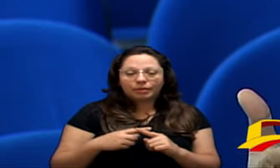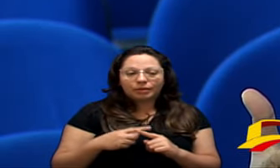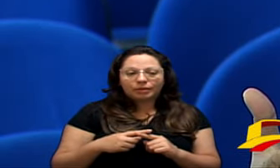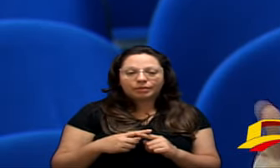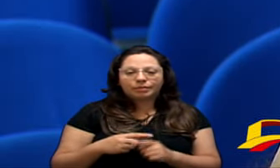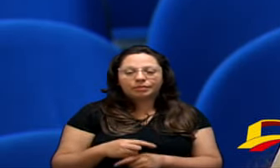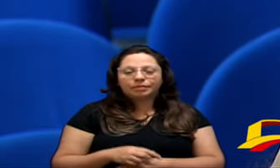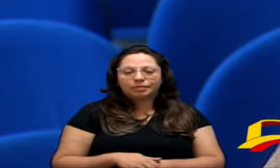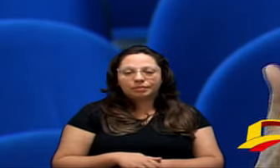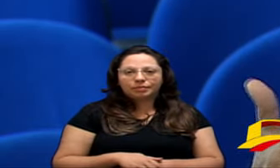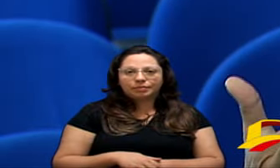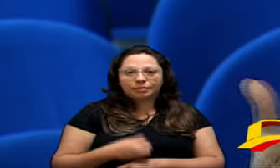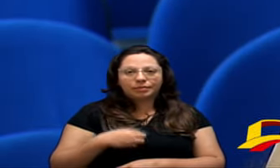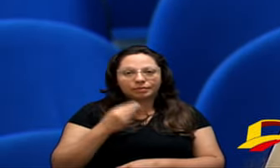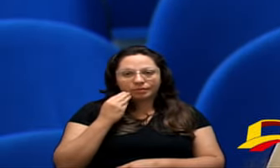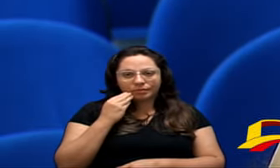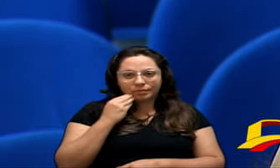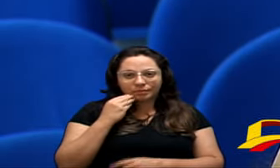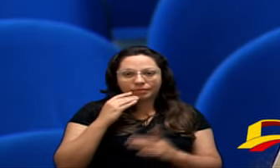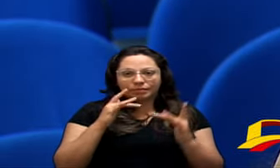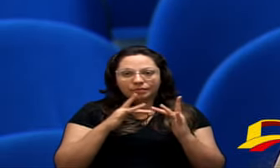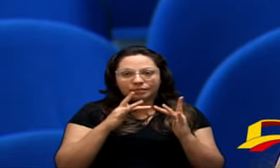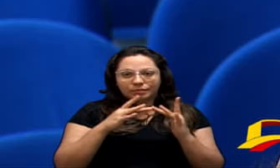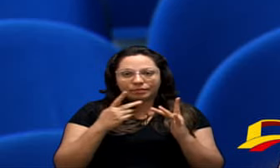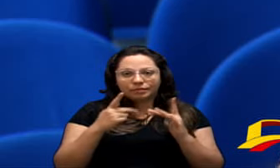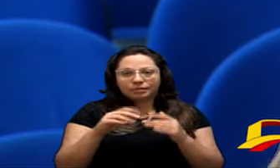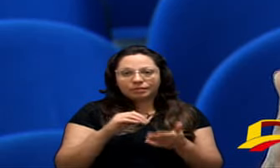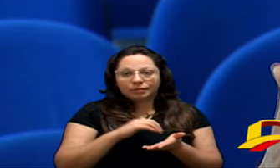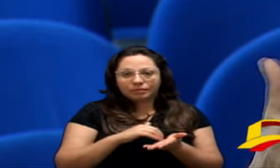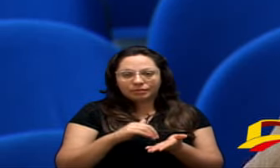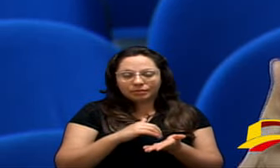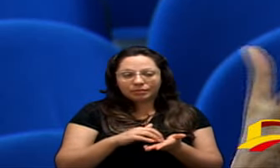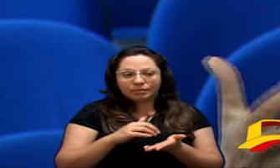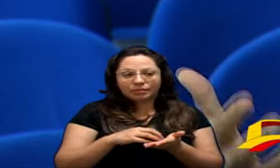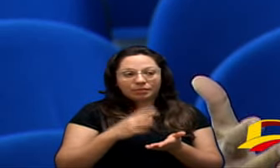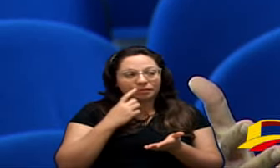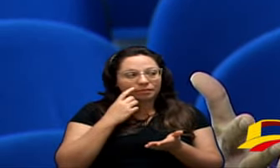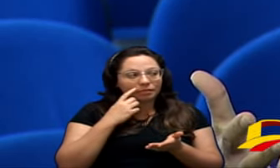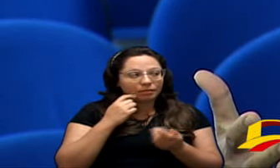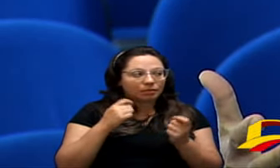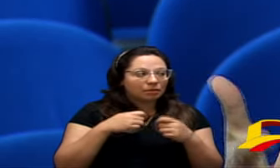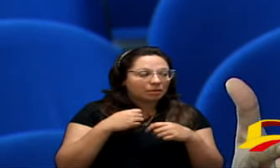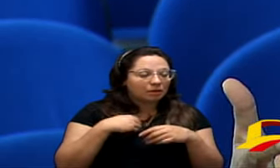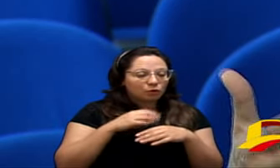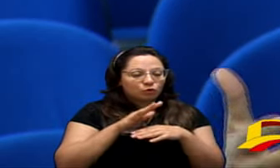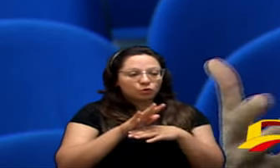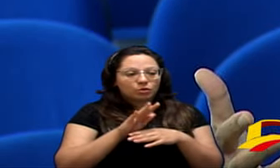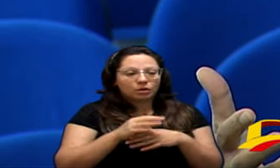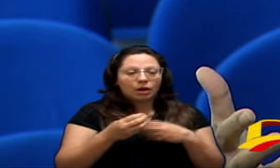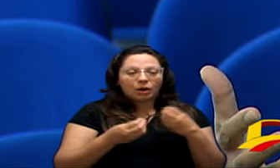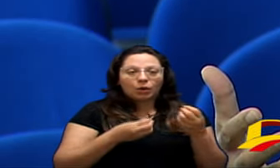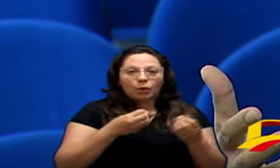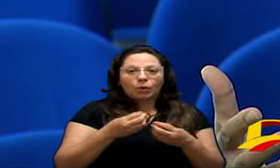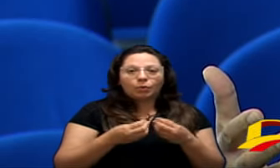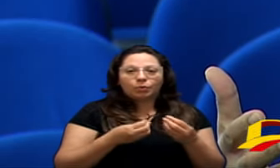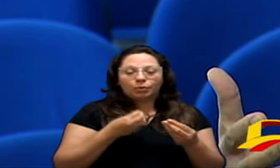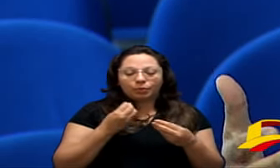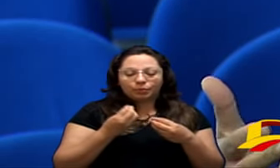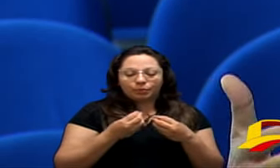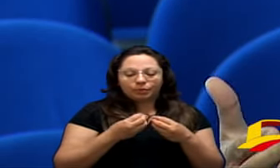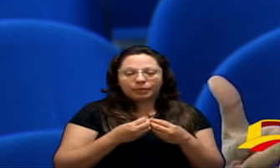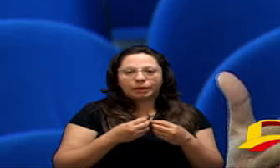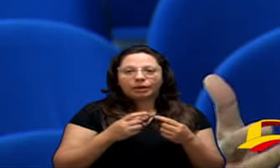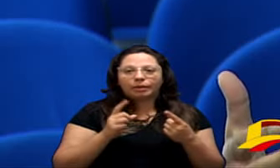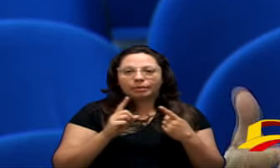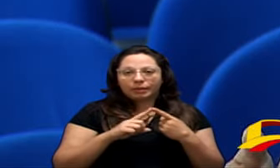tenebrosa Eu Tentei contato com a sua secretaria para ver se conseguir ajudar de alguma forma a tratar do assunto e